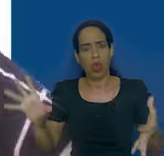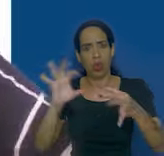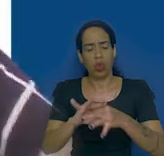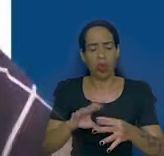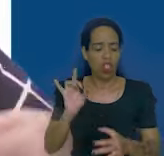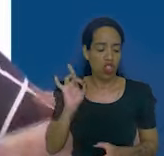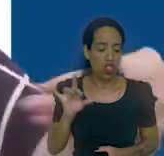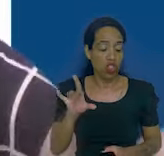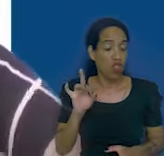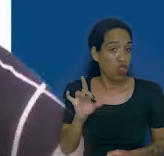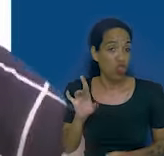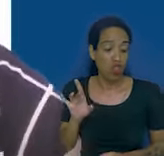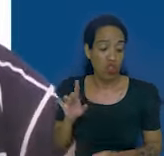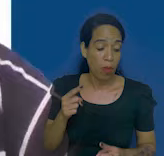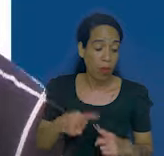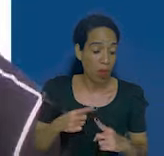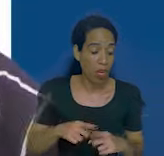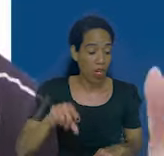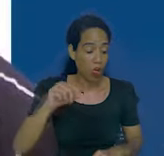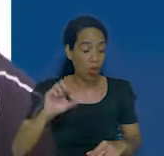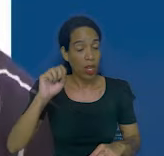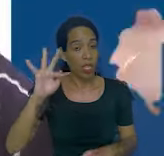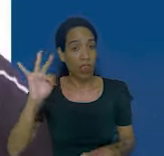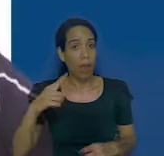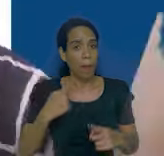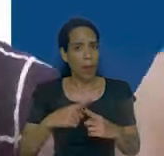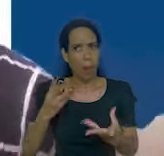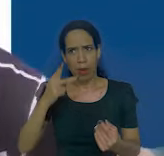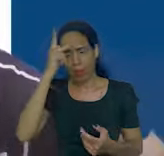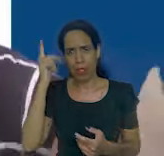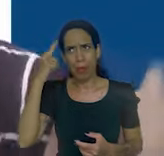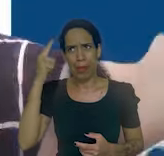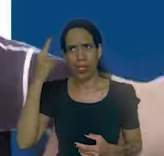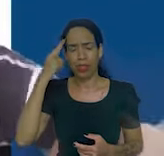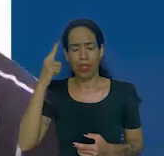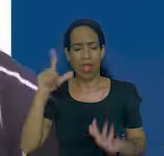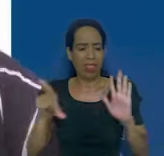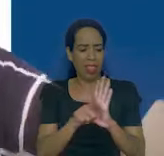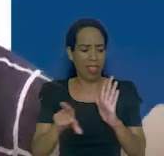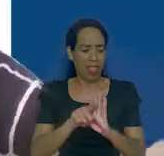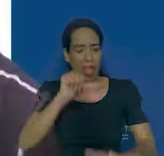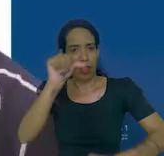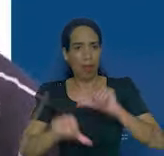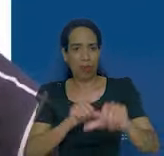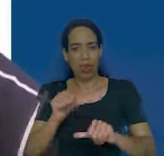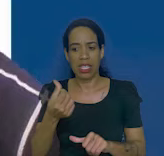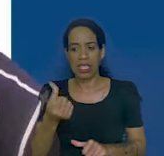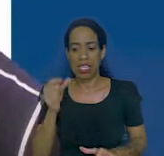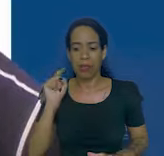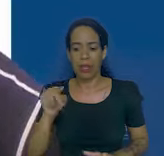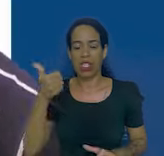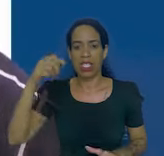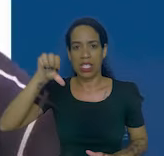com o tomador só por conta da decisão do Supremo, porque muita gente pensou isso por conta da lei, da mudança da Lei 6.019